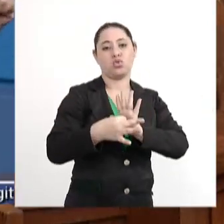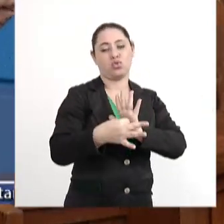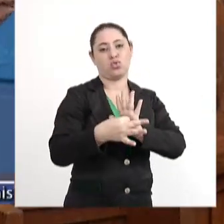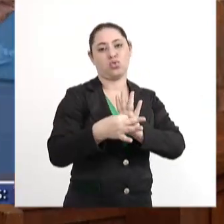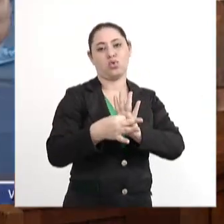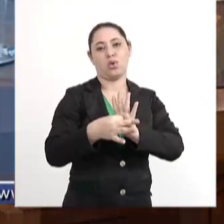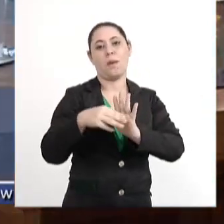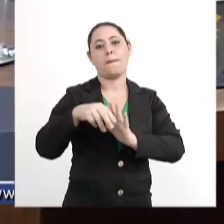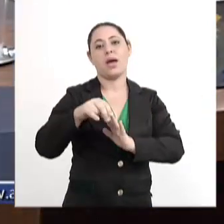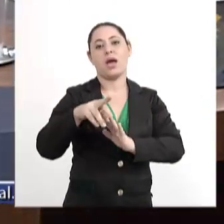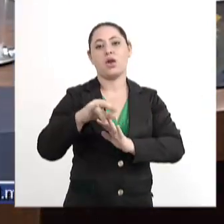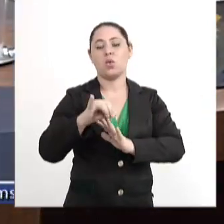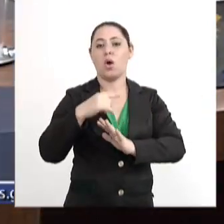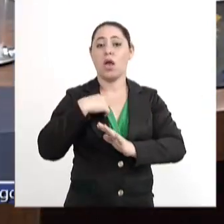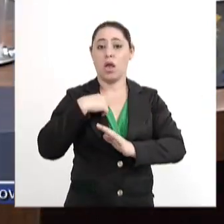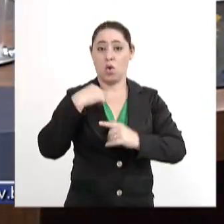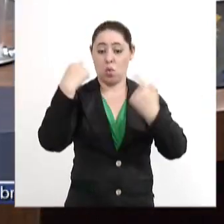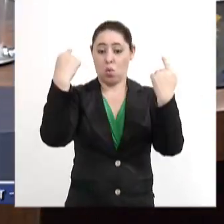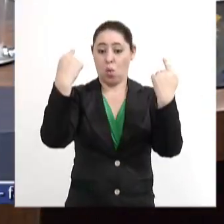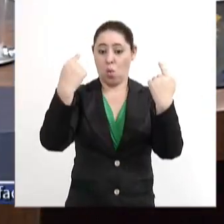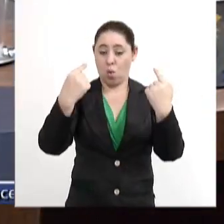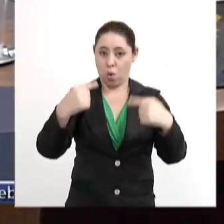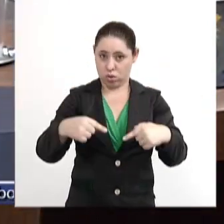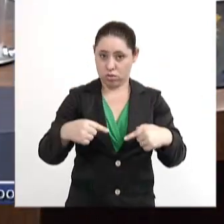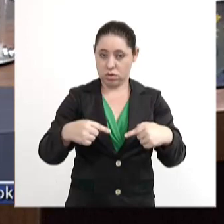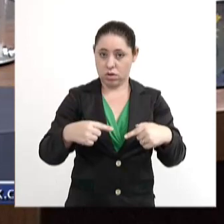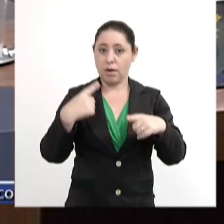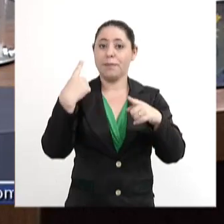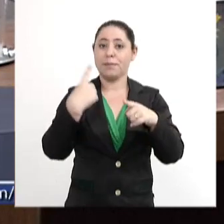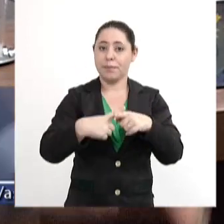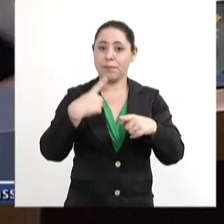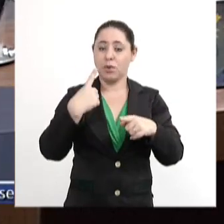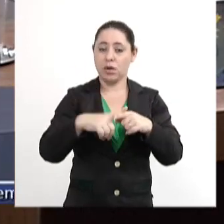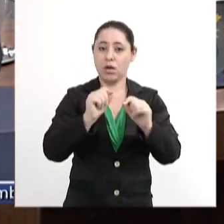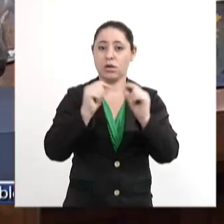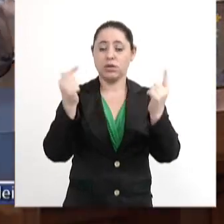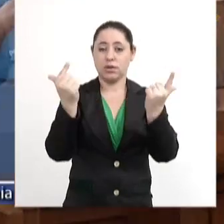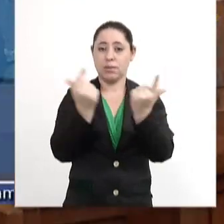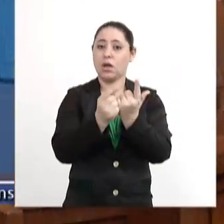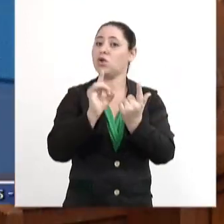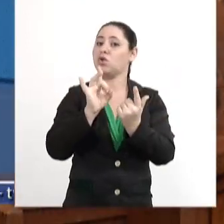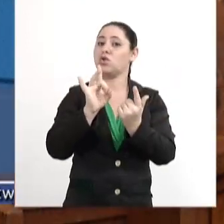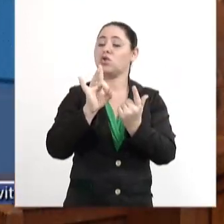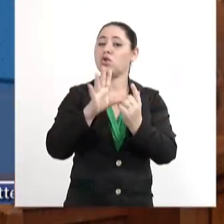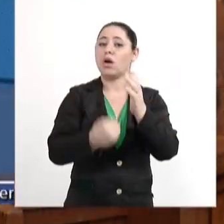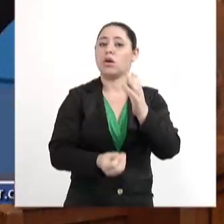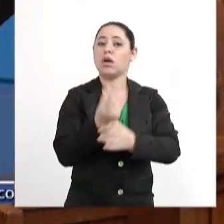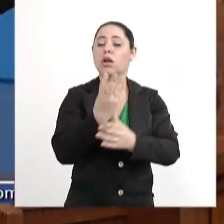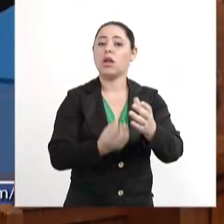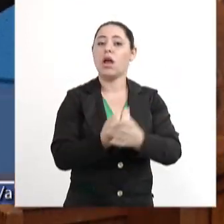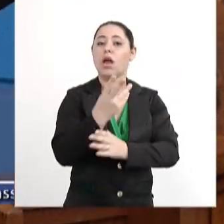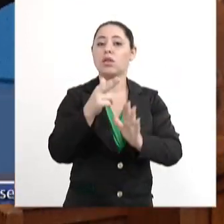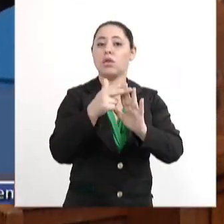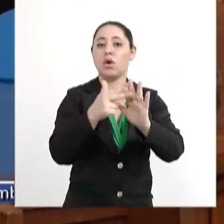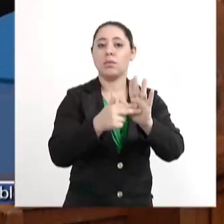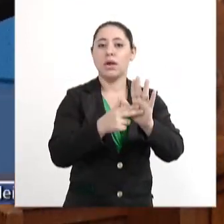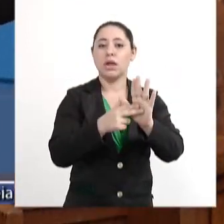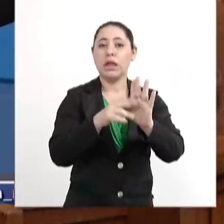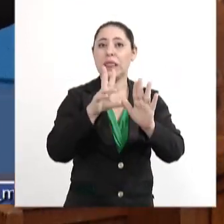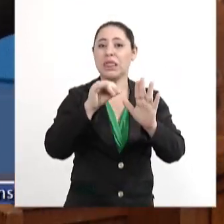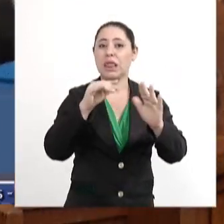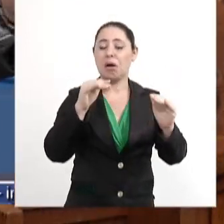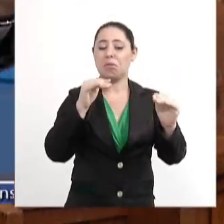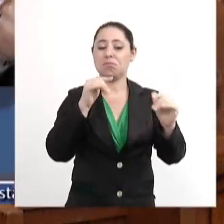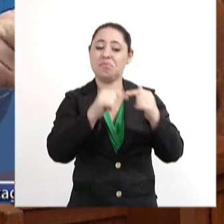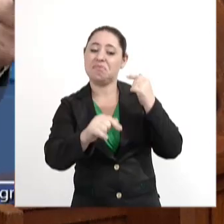no mérito, eu me posicionei contrário, porque a esta casa compete elaborar normas que não colidam com a